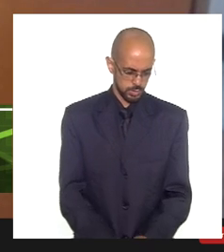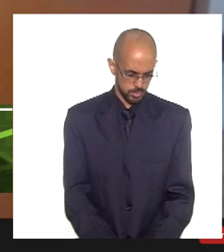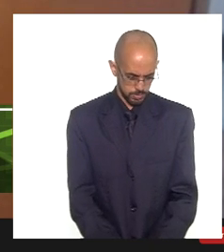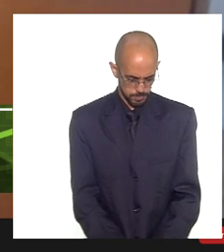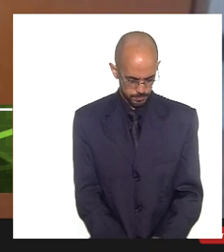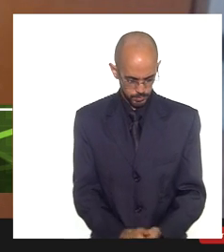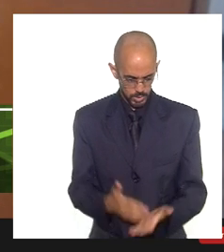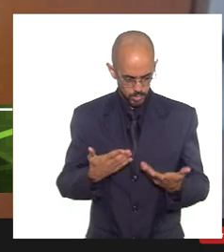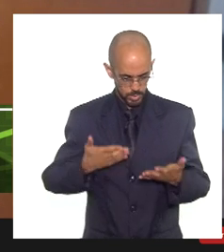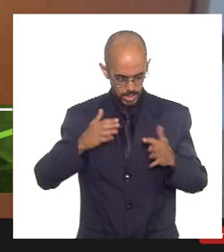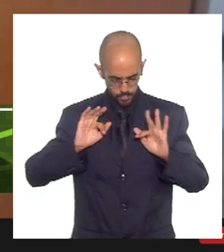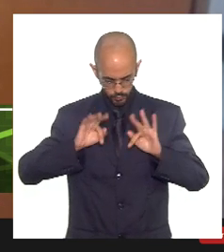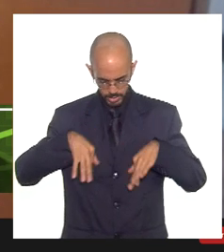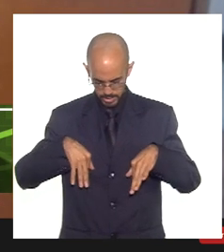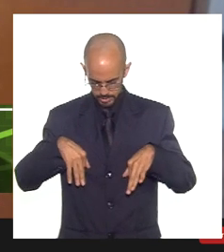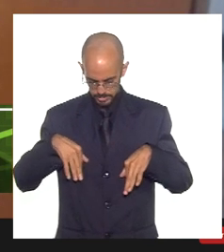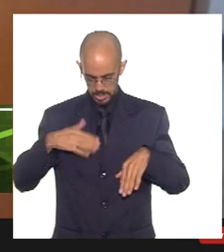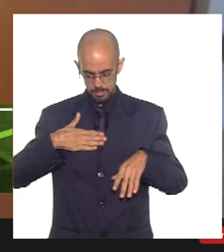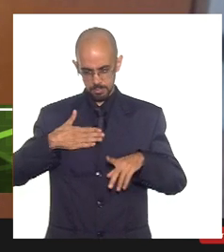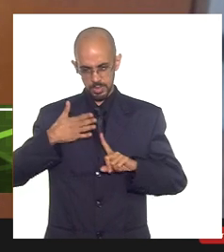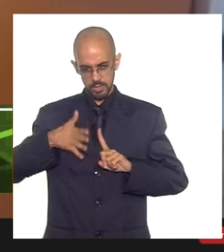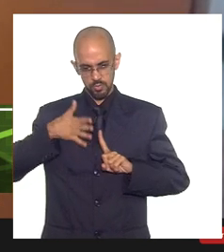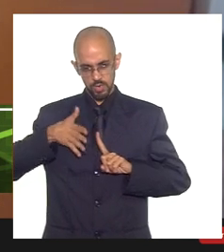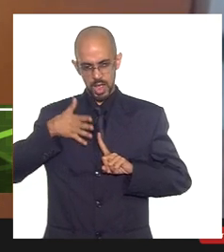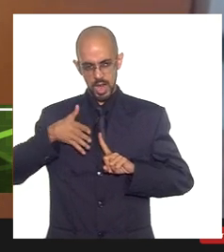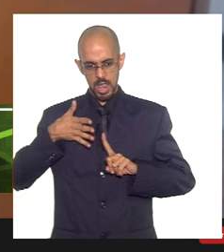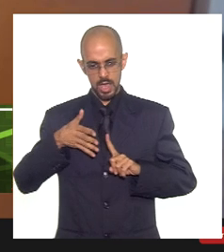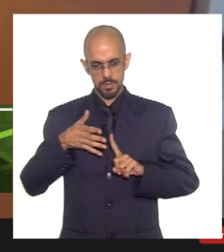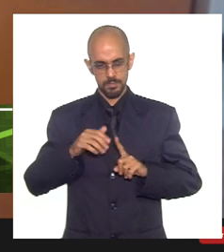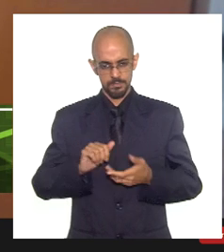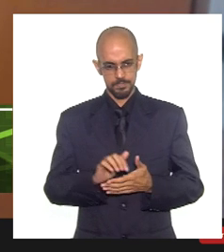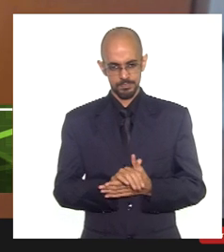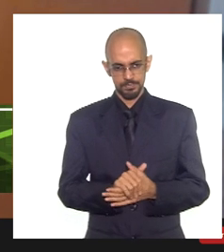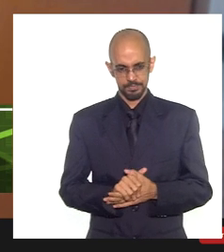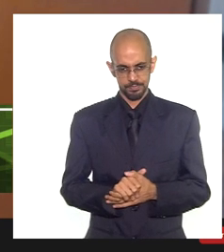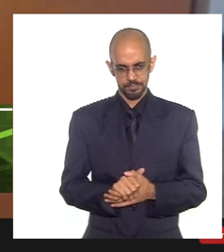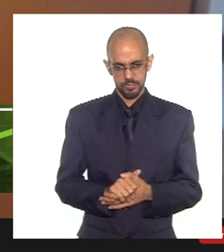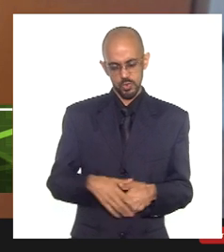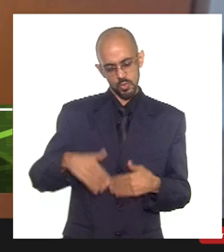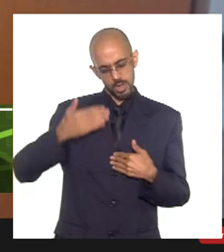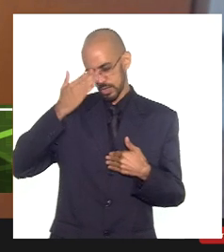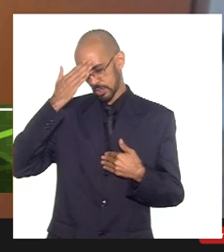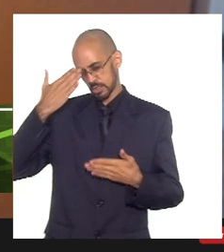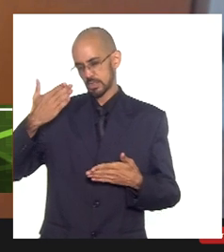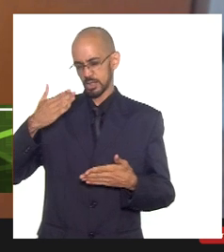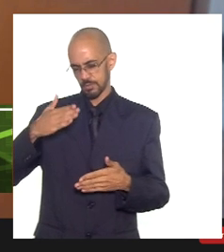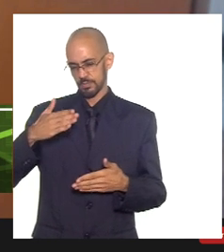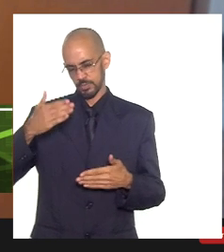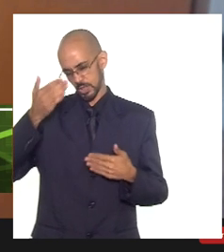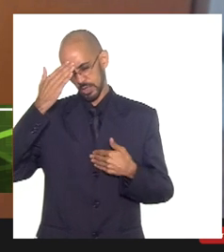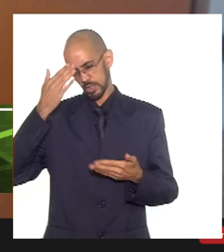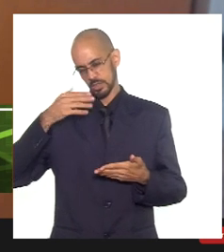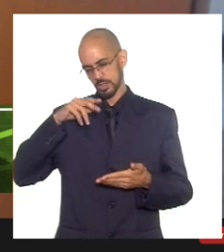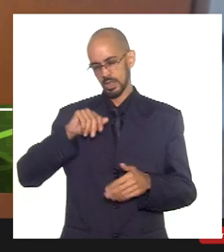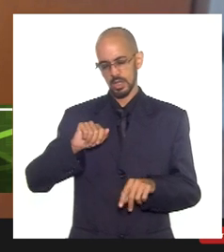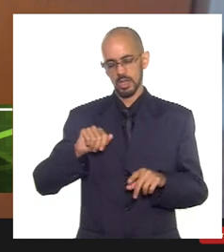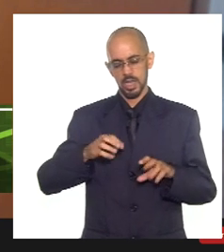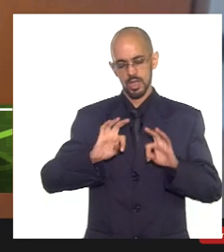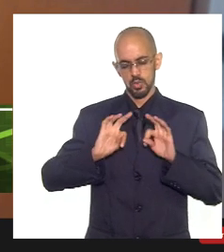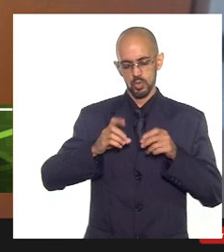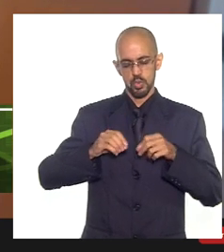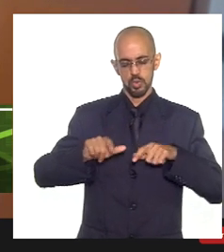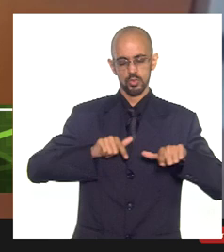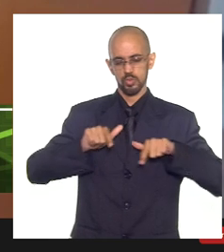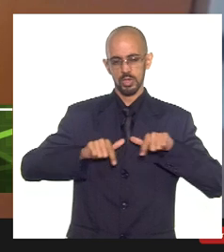quero encerrar essa minha fala deputado Flávio com agradecimento agradecimento a todo o